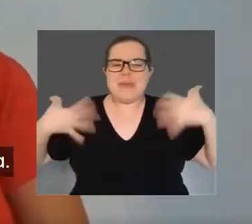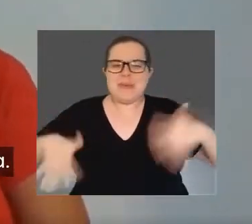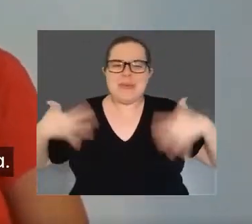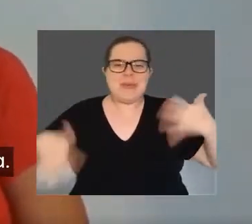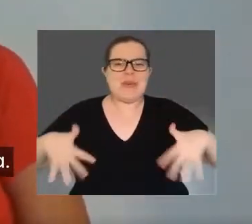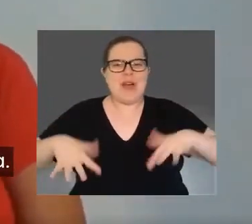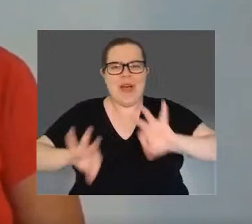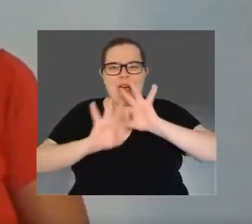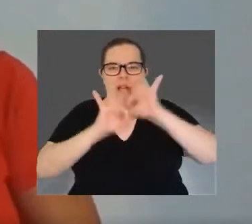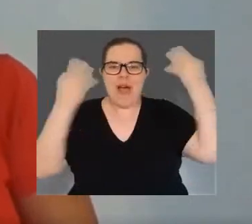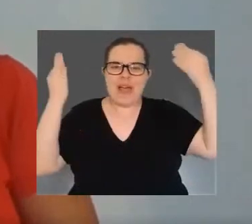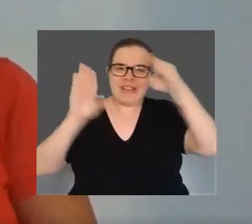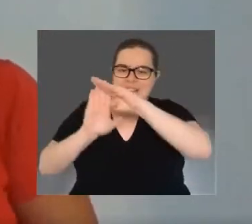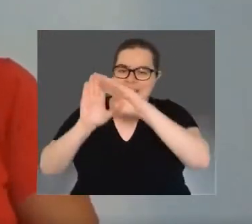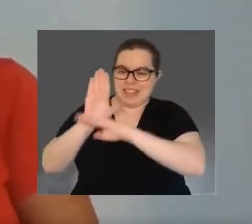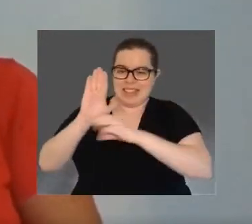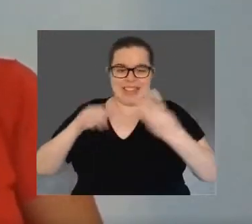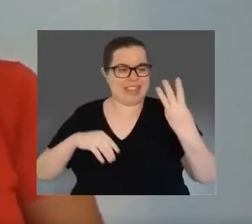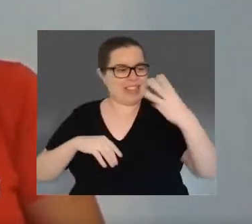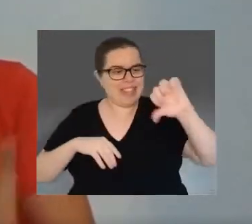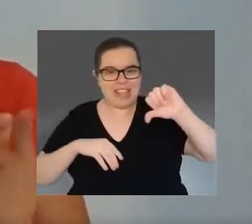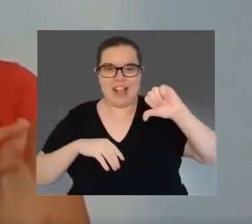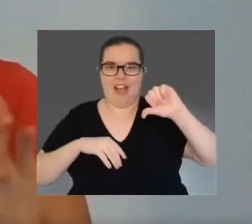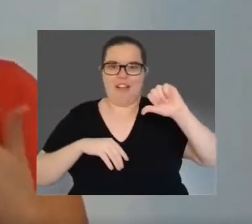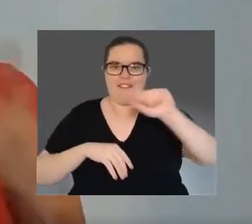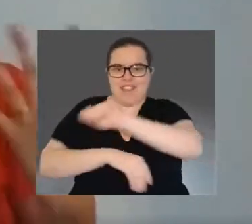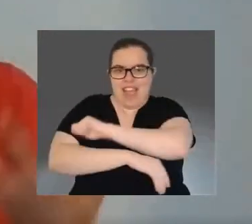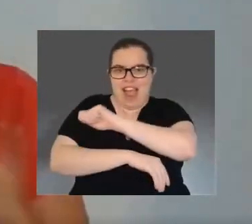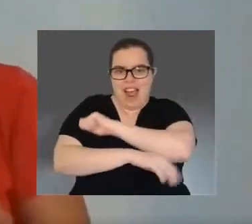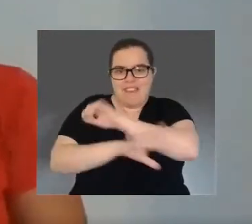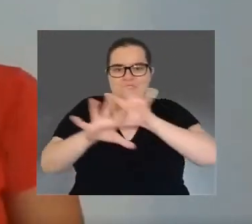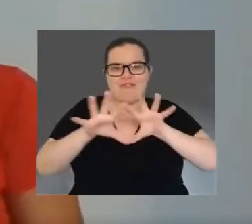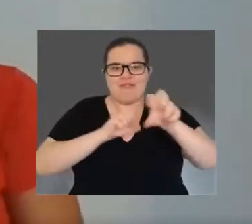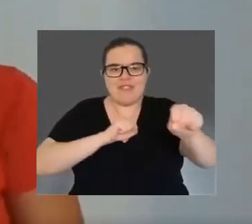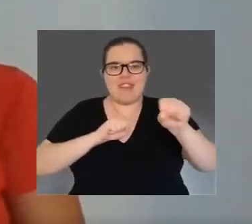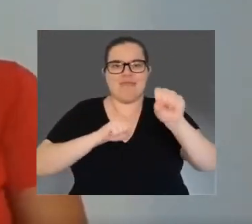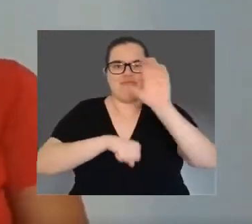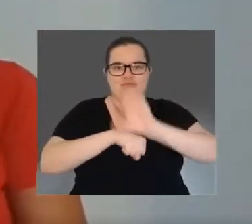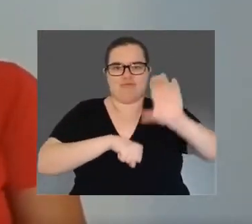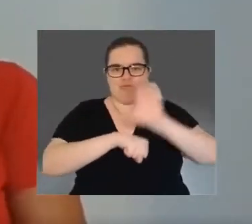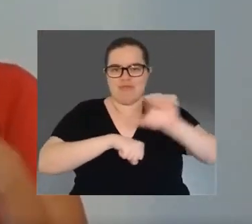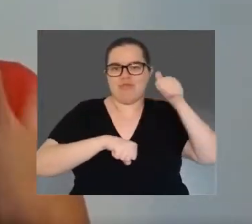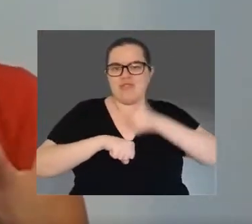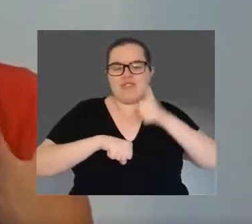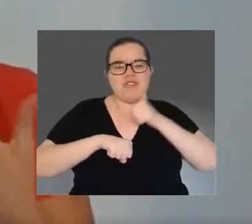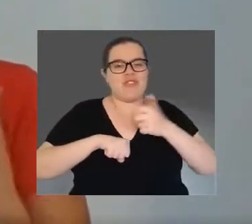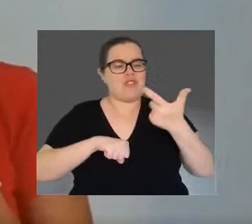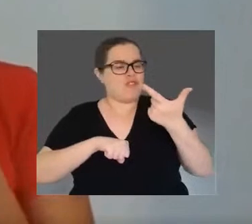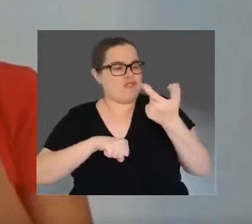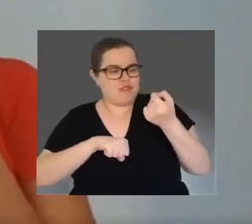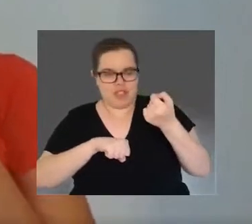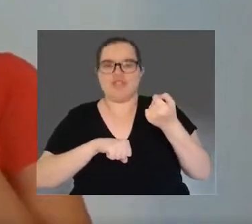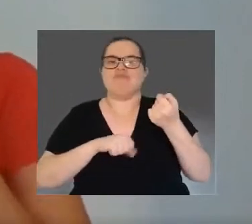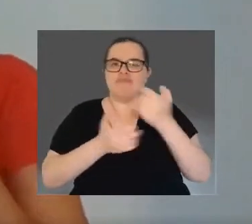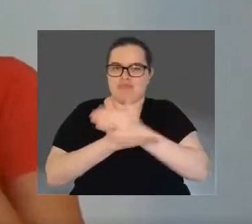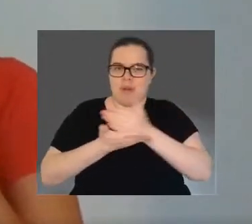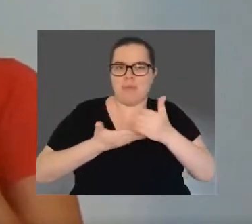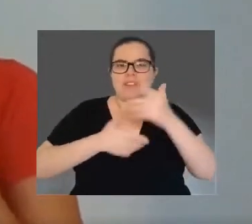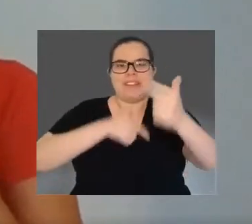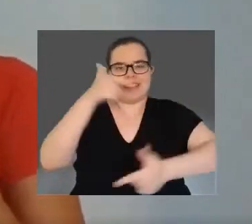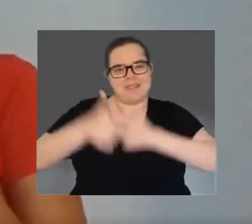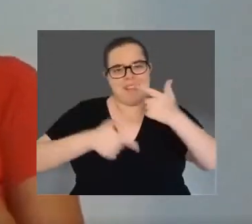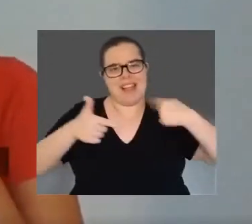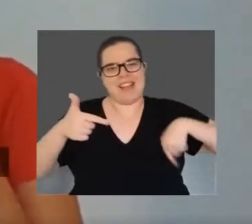desse programa. Das 39 alunas, né, formadas aí nessa geração da laboratória, 20 foram contratadas para começar